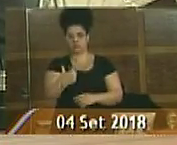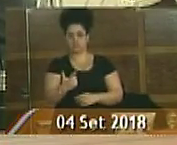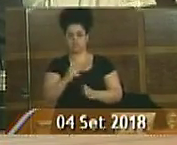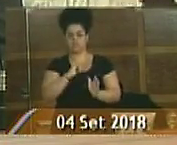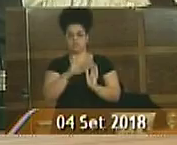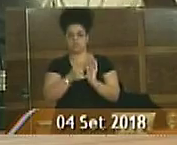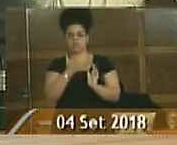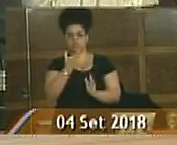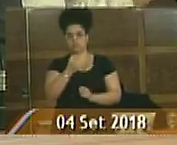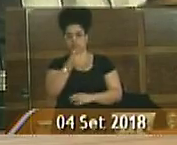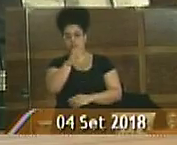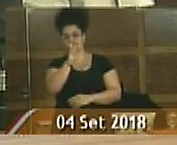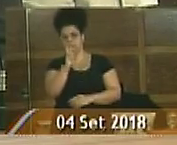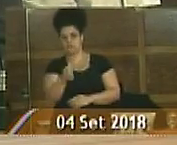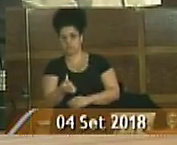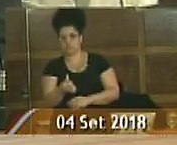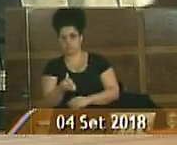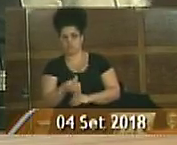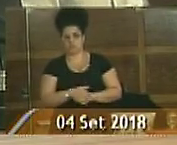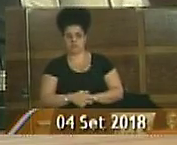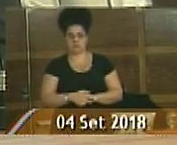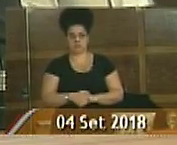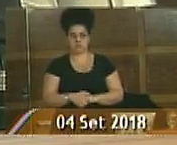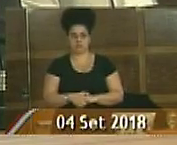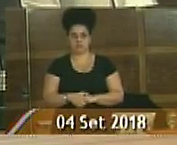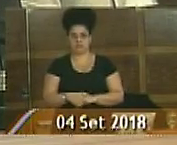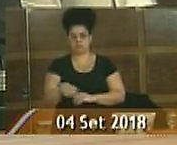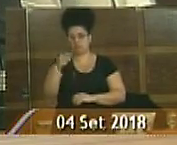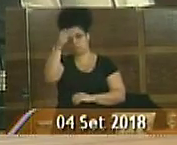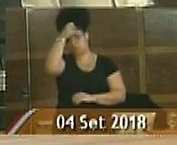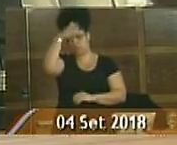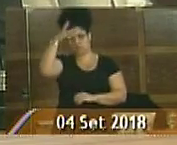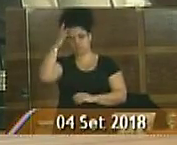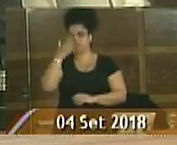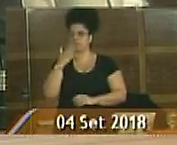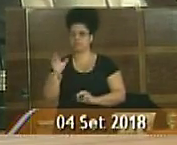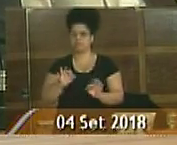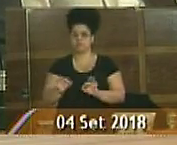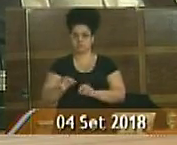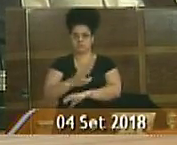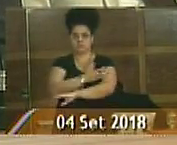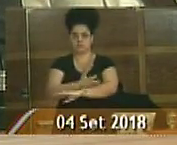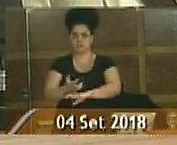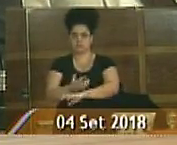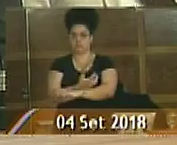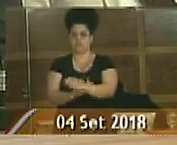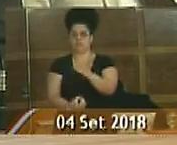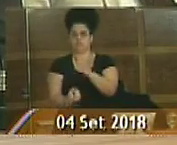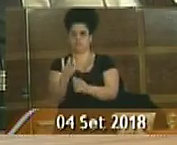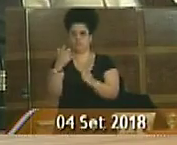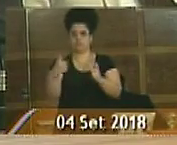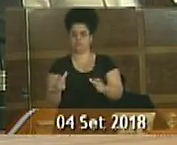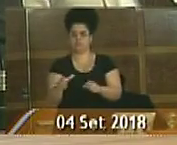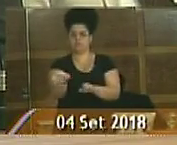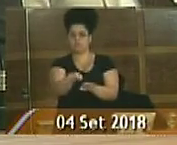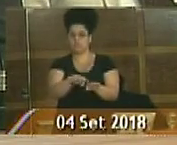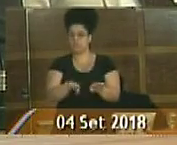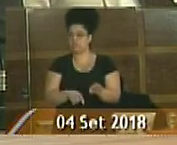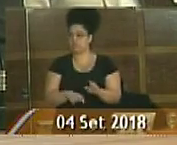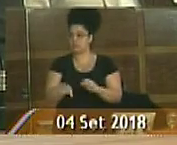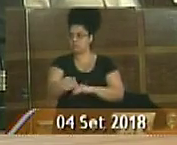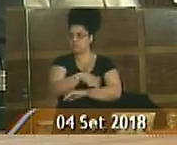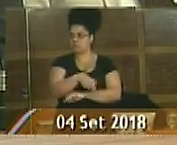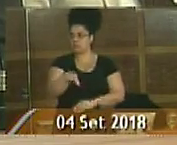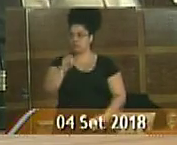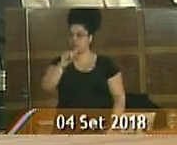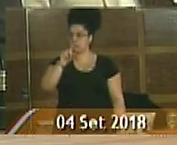Indicação 2056, a Prefeitura, o serviço de jardinagem e paisagem com criação de área de manobra na rua